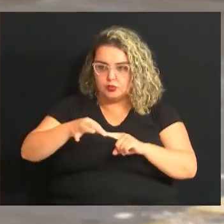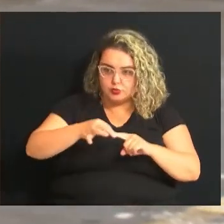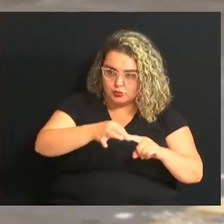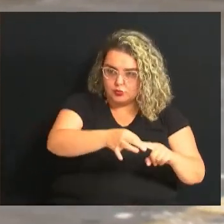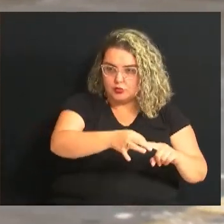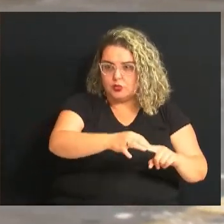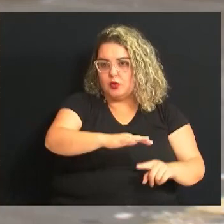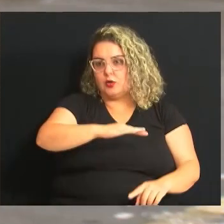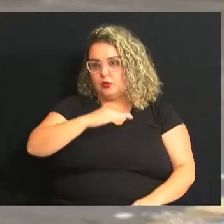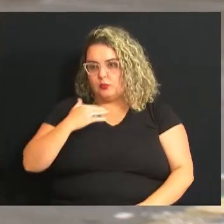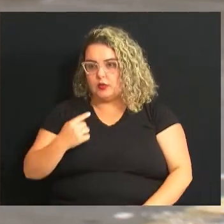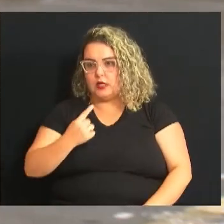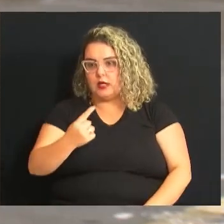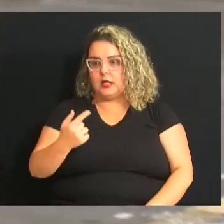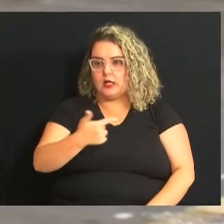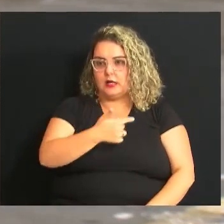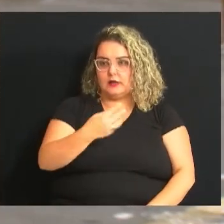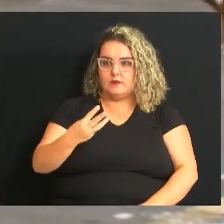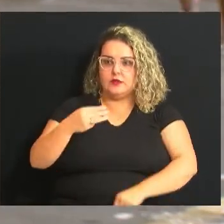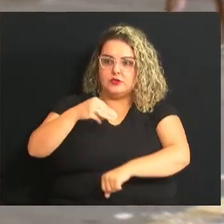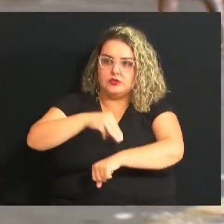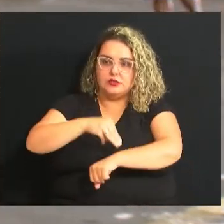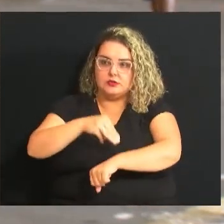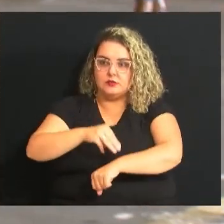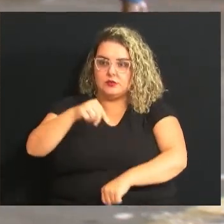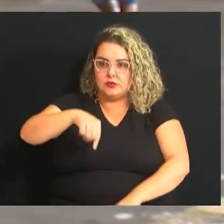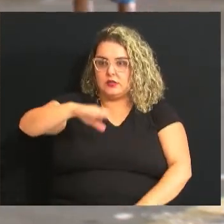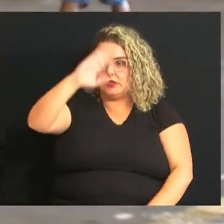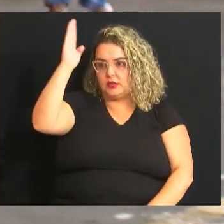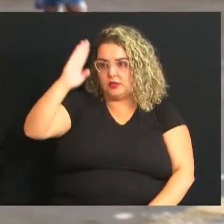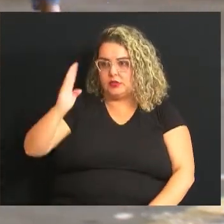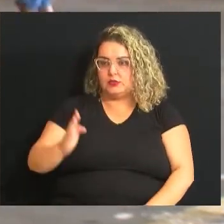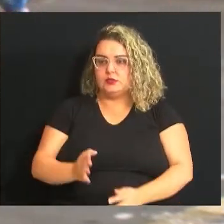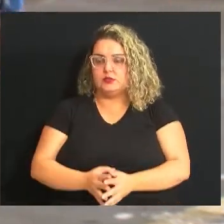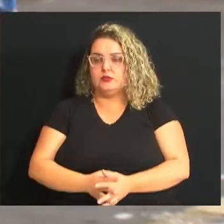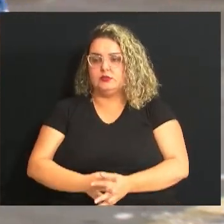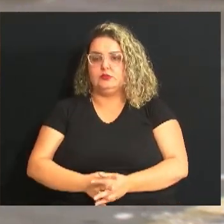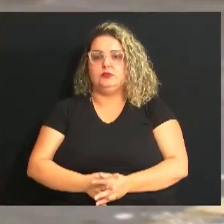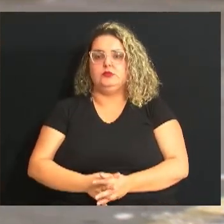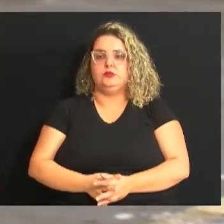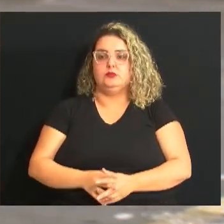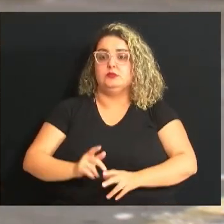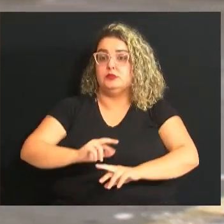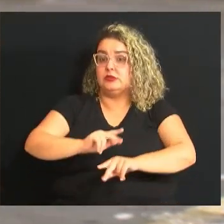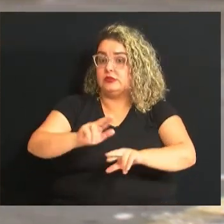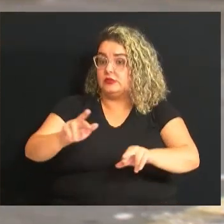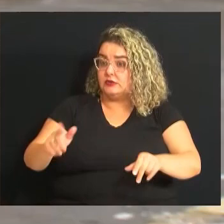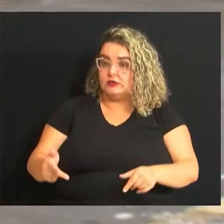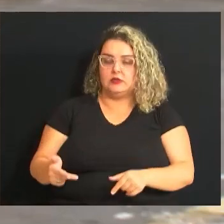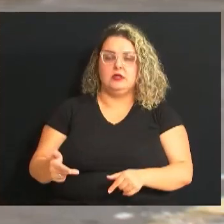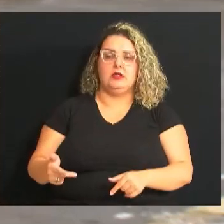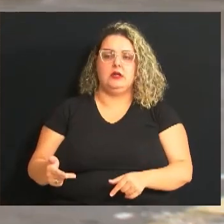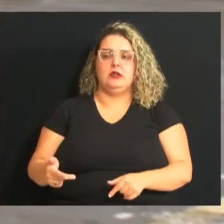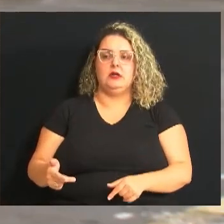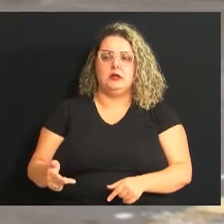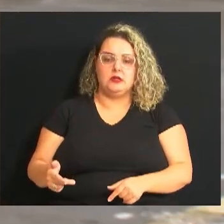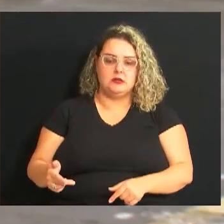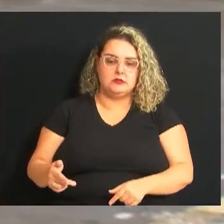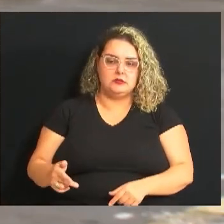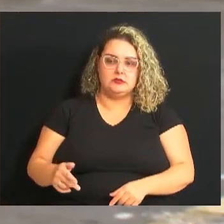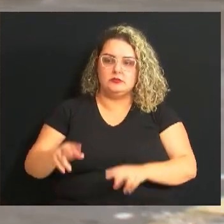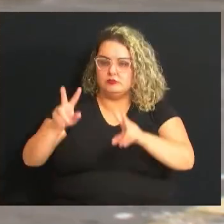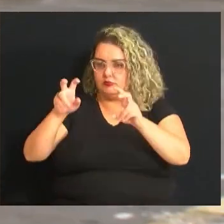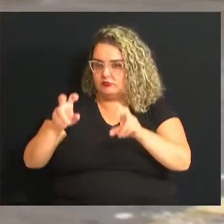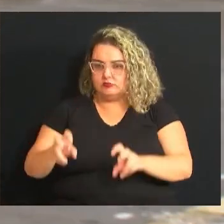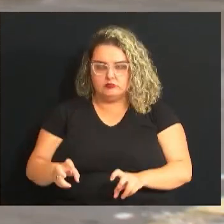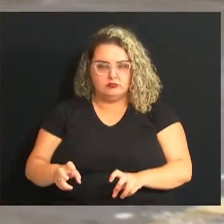de periferia assassinado a cada 23 minutos no Brasil, né? Nós temos muitos casos de intolerância